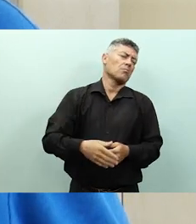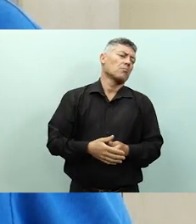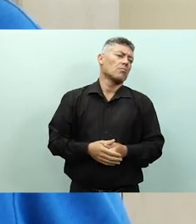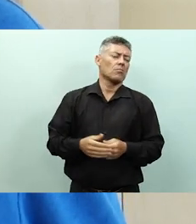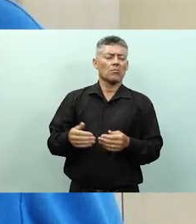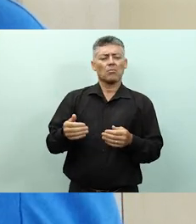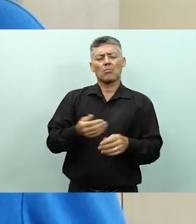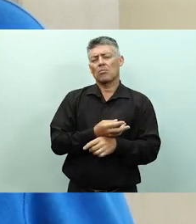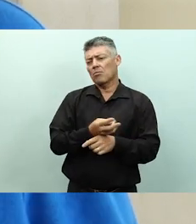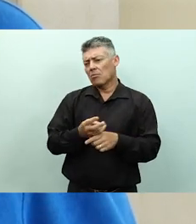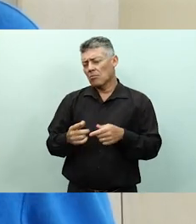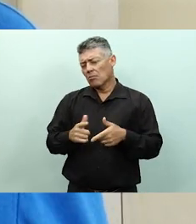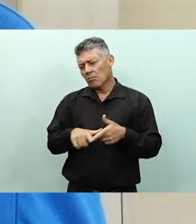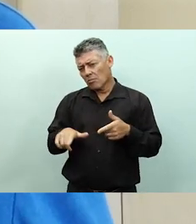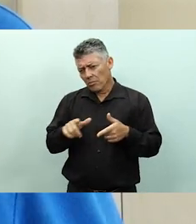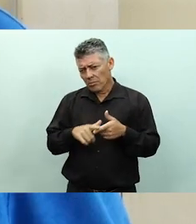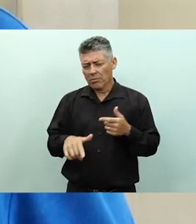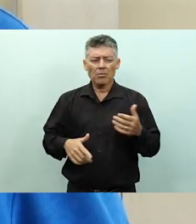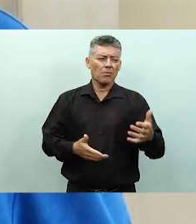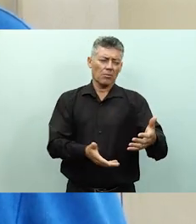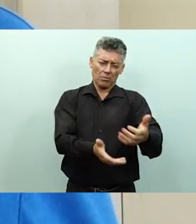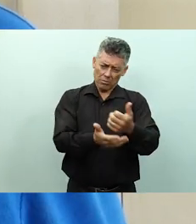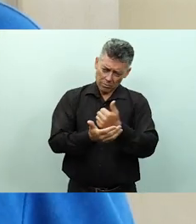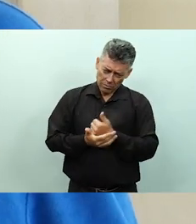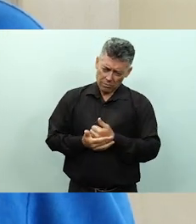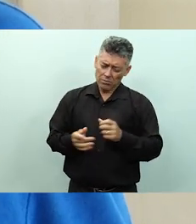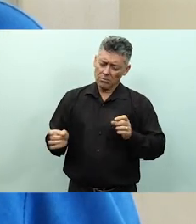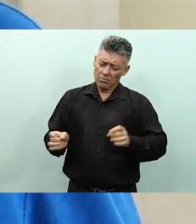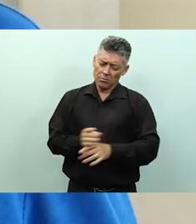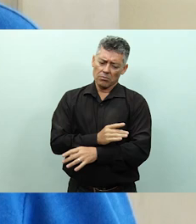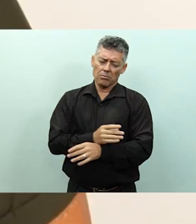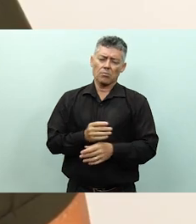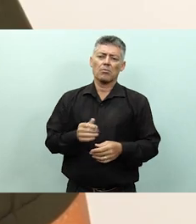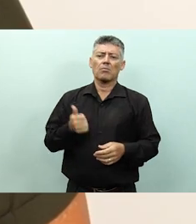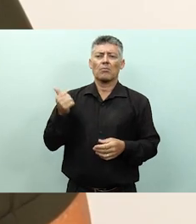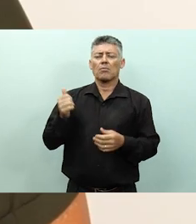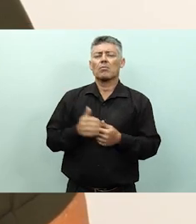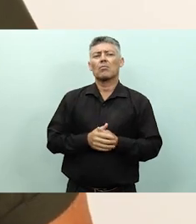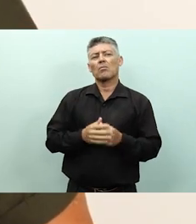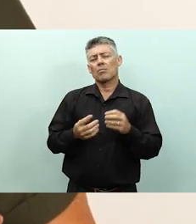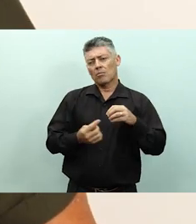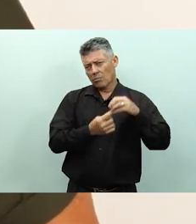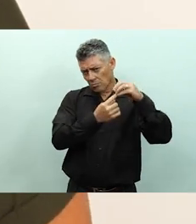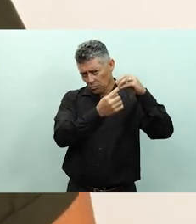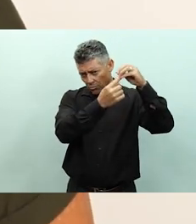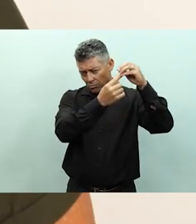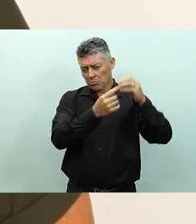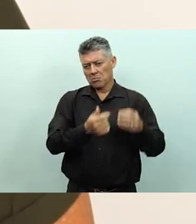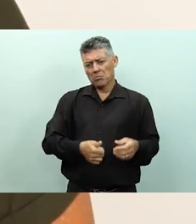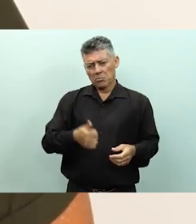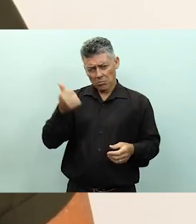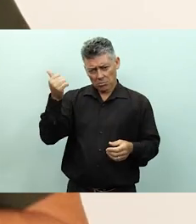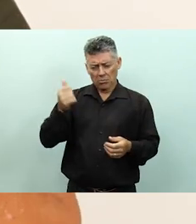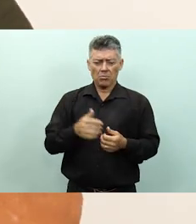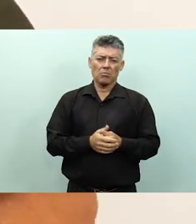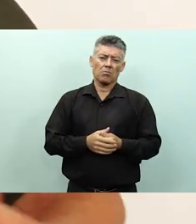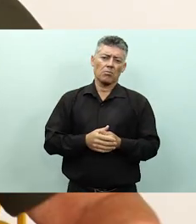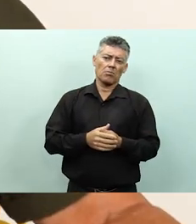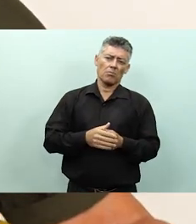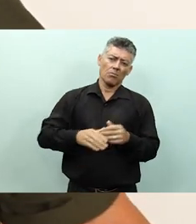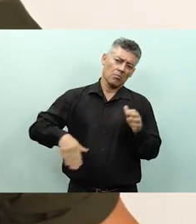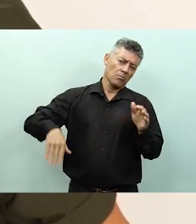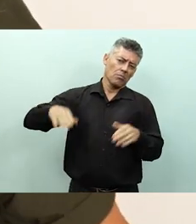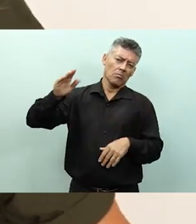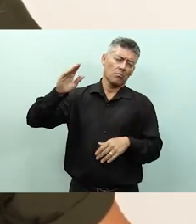ela buscava os problemas para trazer e tentar resolver da melhor forma. Ela foi pioneira em vários, né? Na titularidade